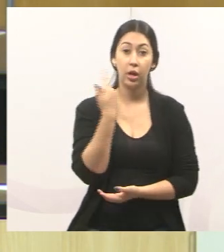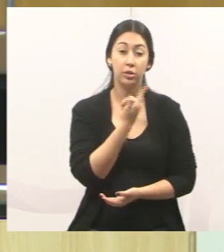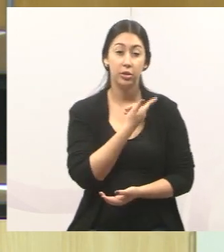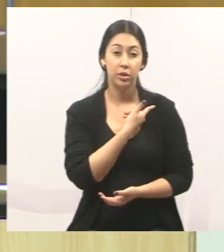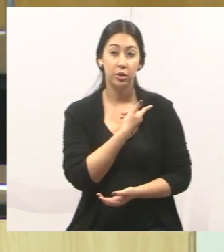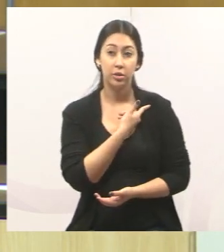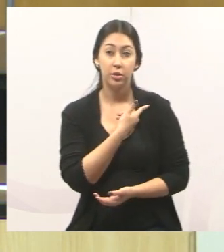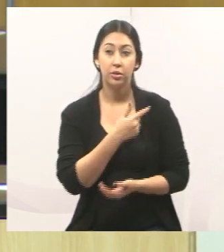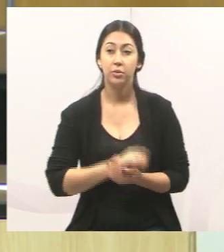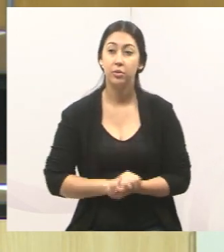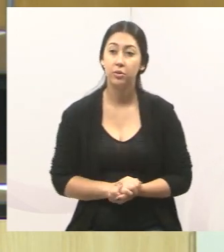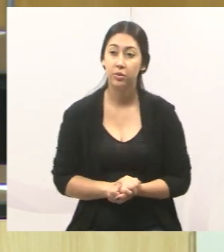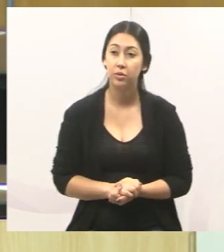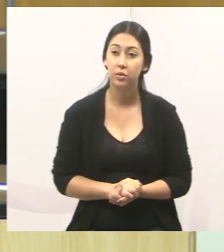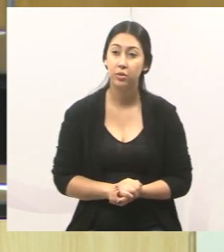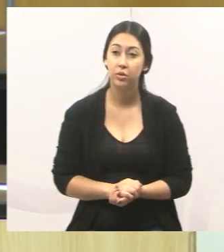resguardou a